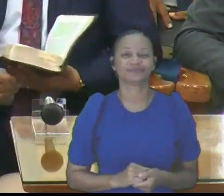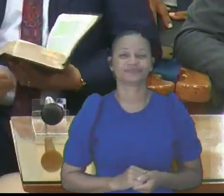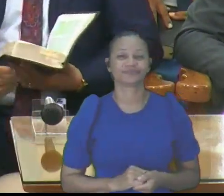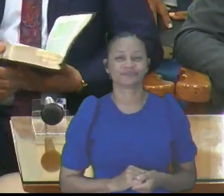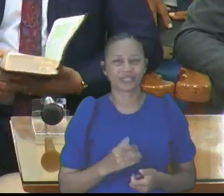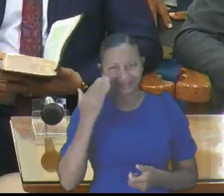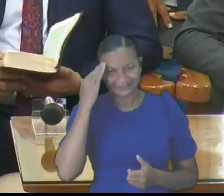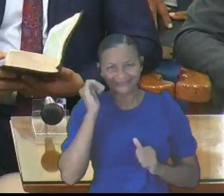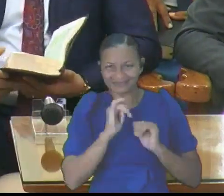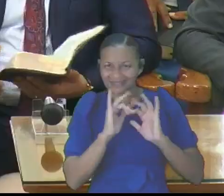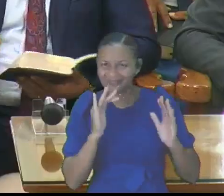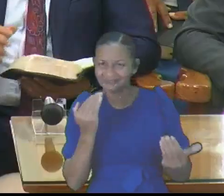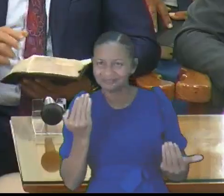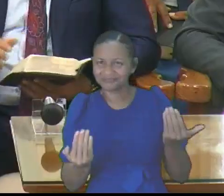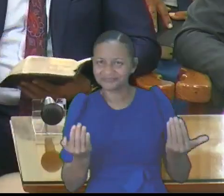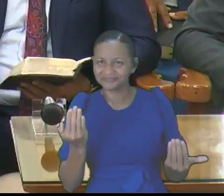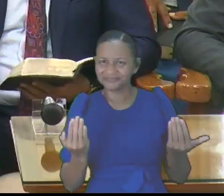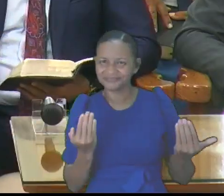Dá para entender, meus amados irmãos?